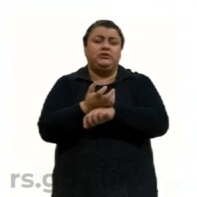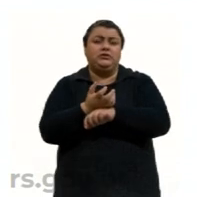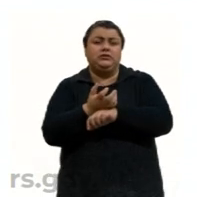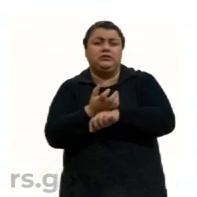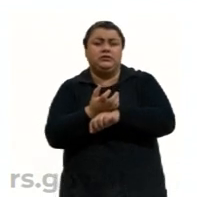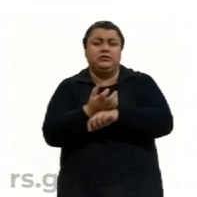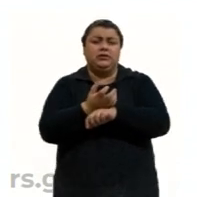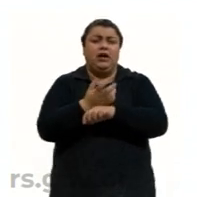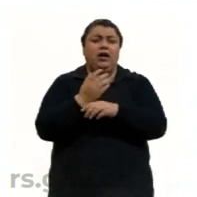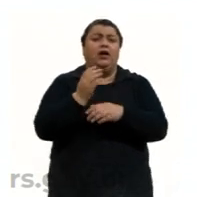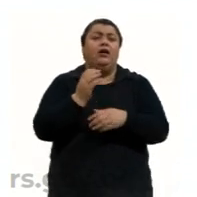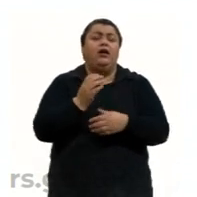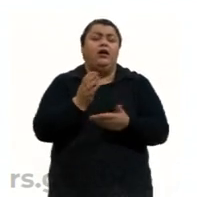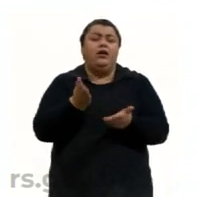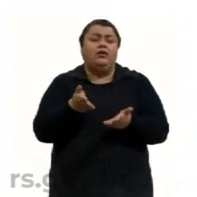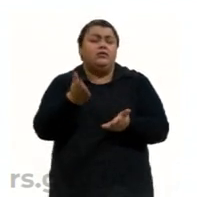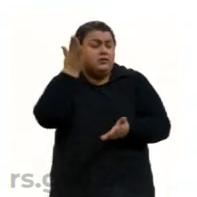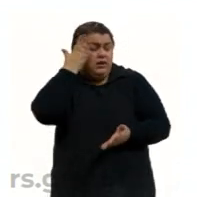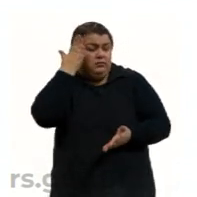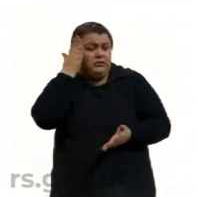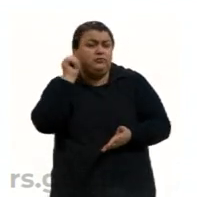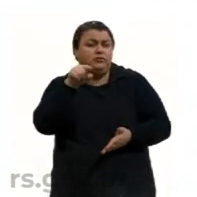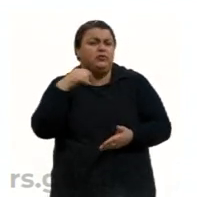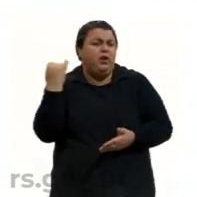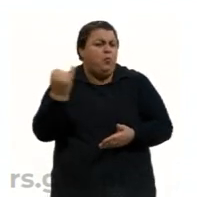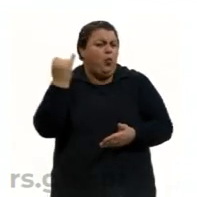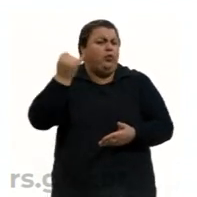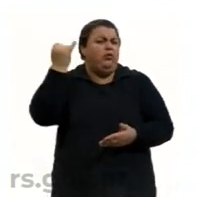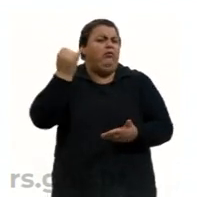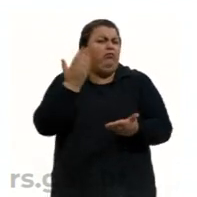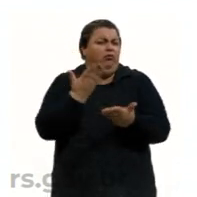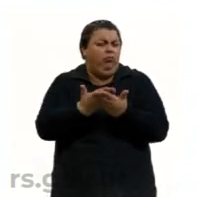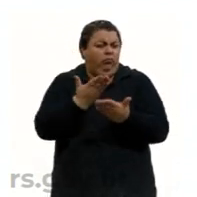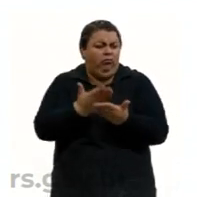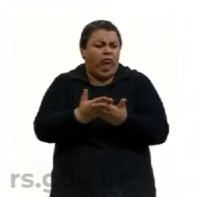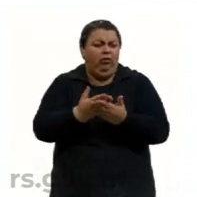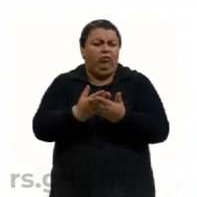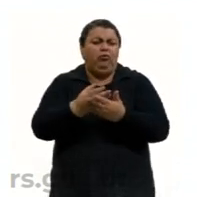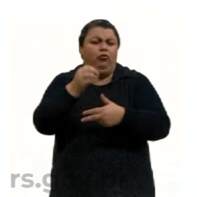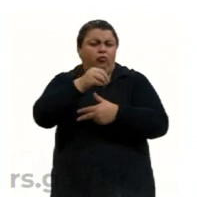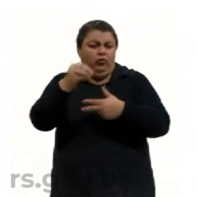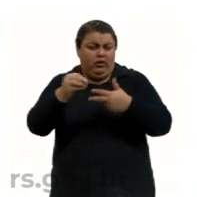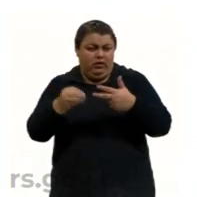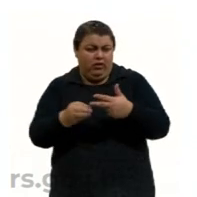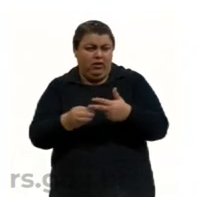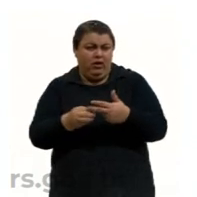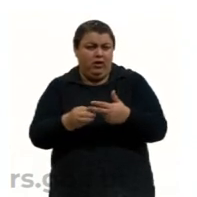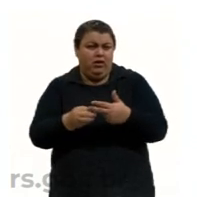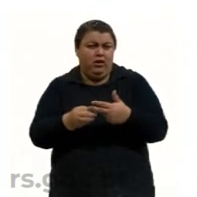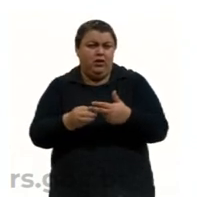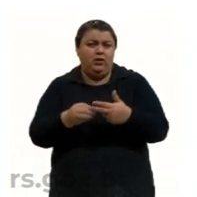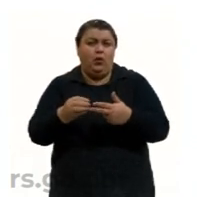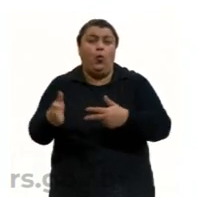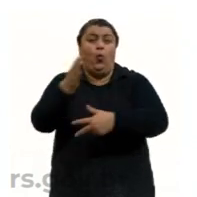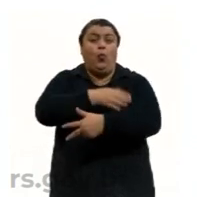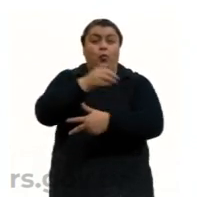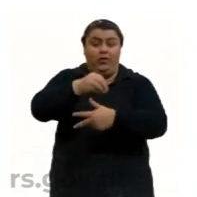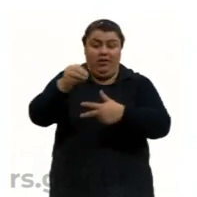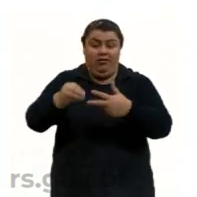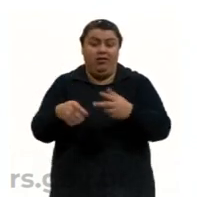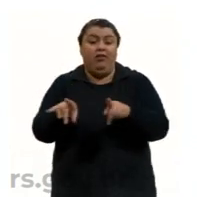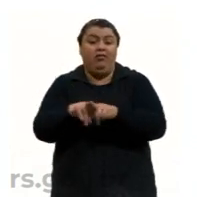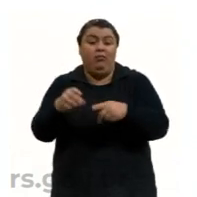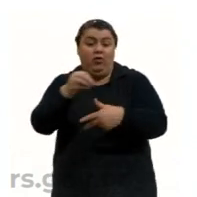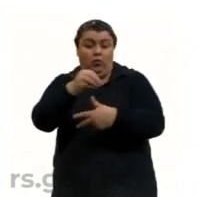eu saliento isso não é a questão da importância do aprendizado do Enem o Enem é a o premiê o